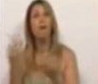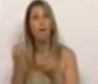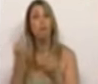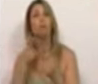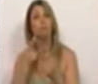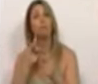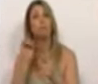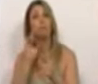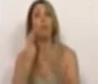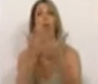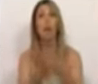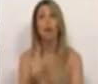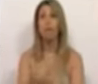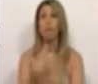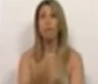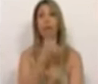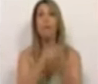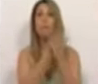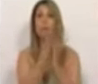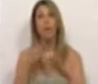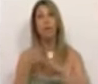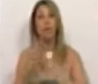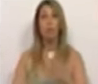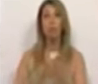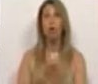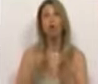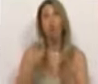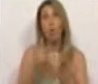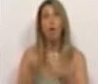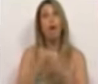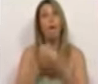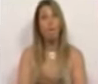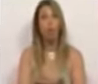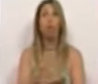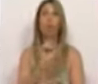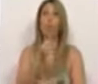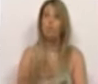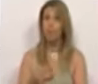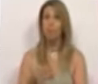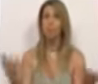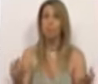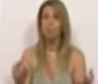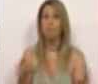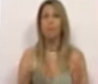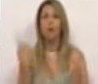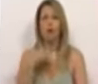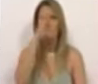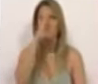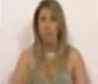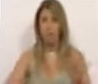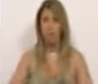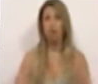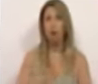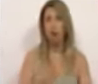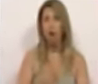de medidas tomadas por proposta ou com o contributo do PCP. Mas sabemos que o que está feito não é suficiente. E a questão